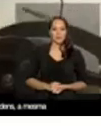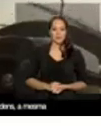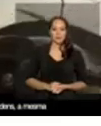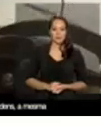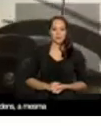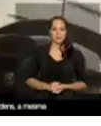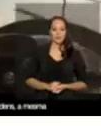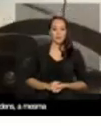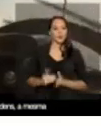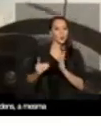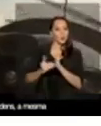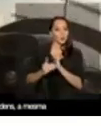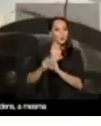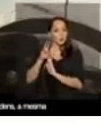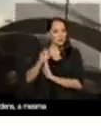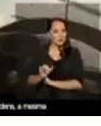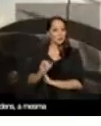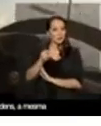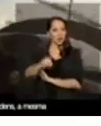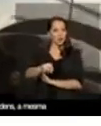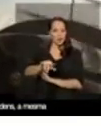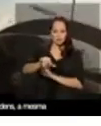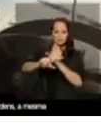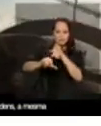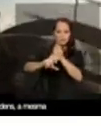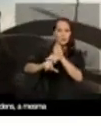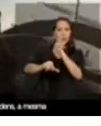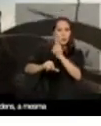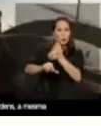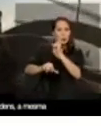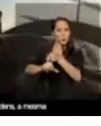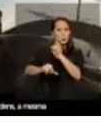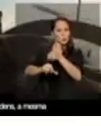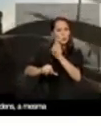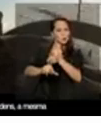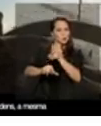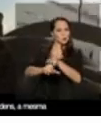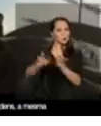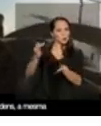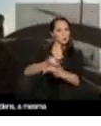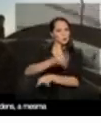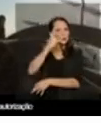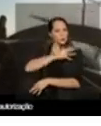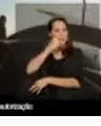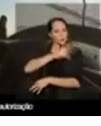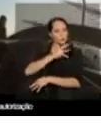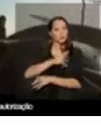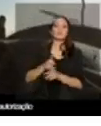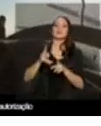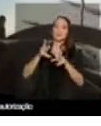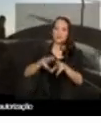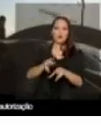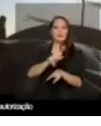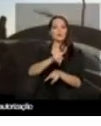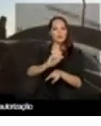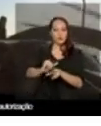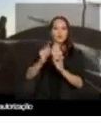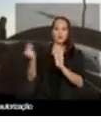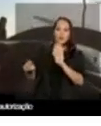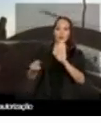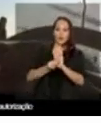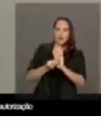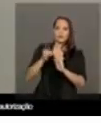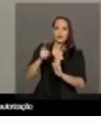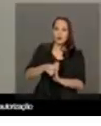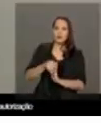Por fim, se a aeronave interceptada permanecer descumprindo as ordens, a mesma será reclassificada como